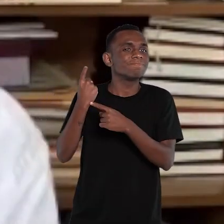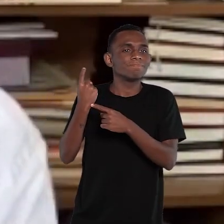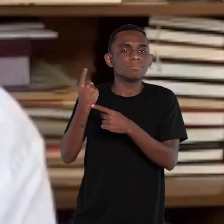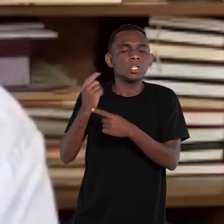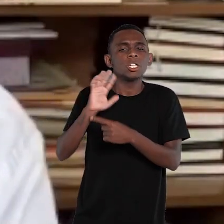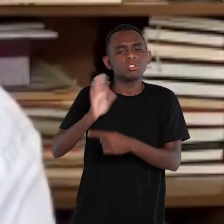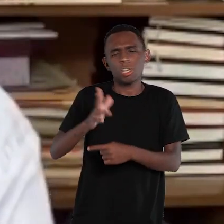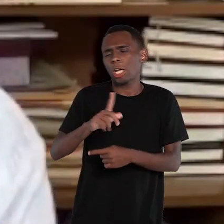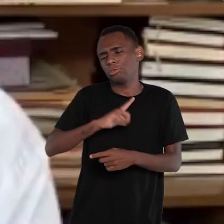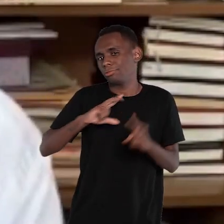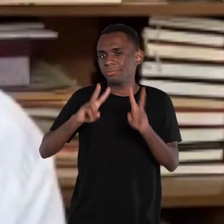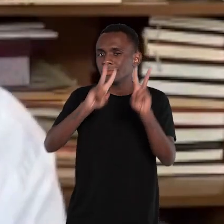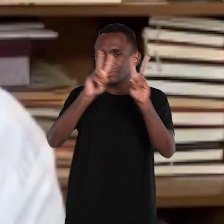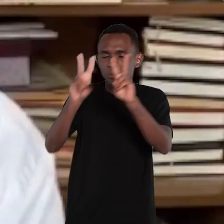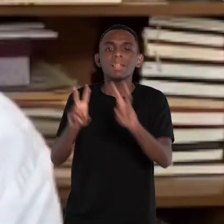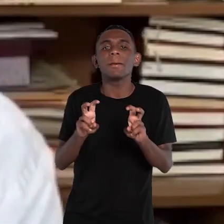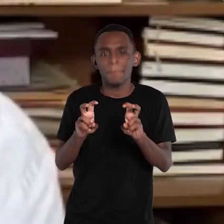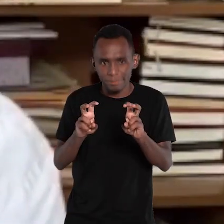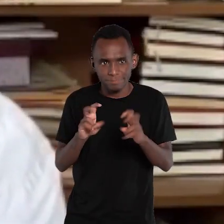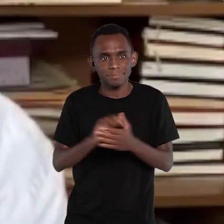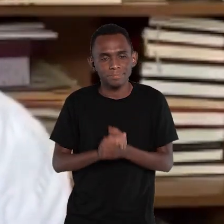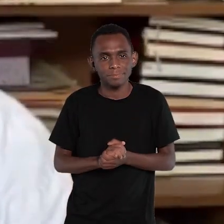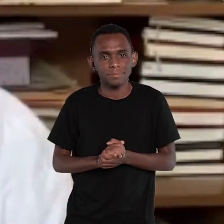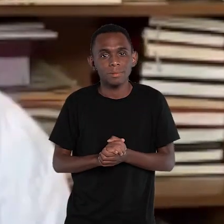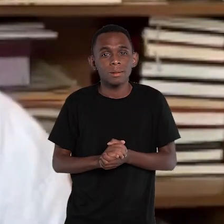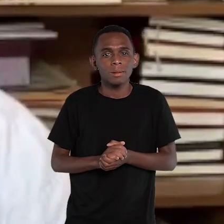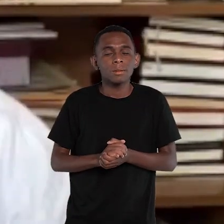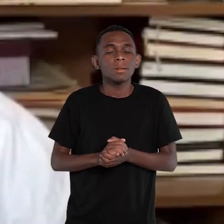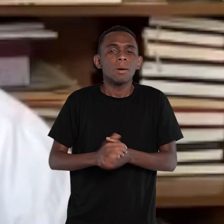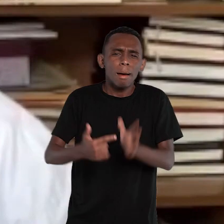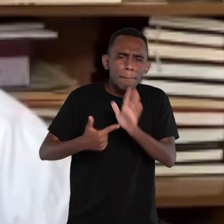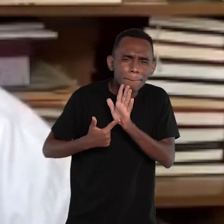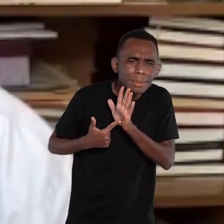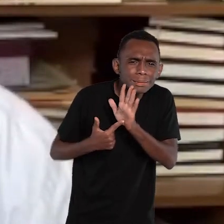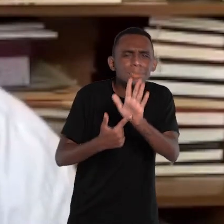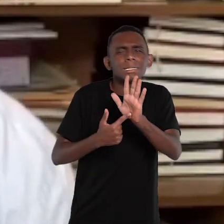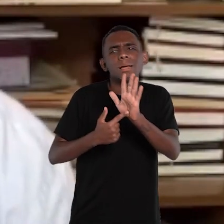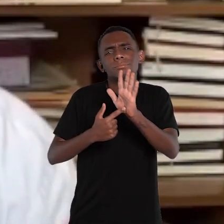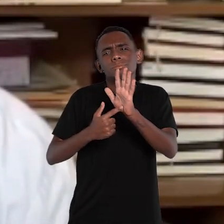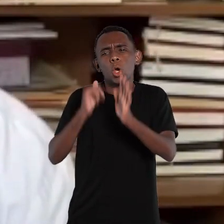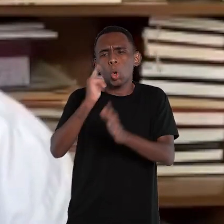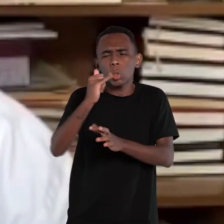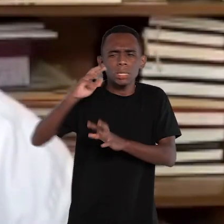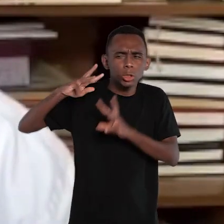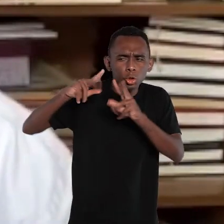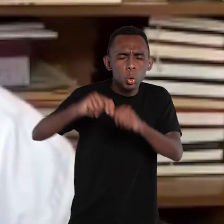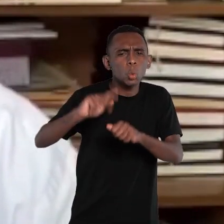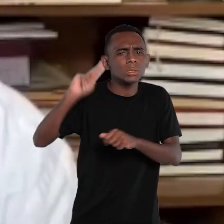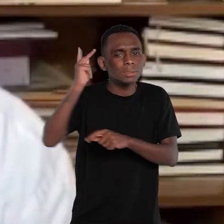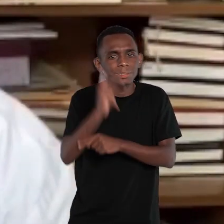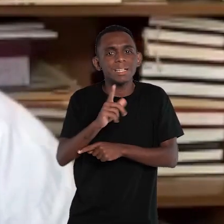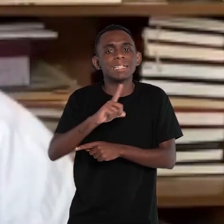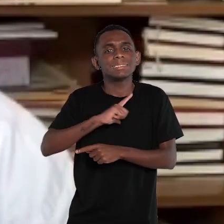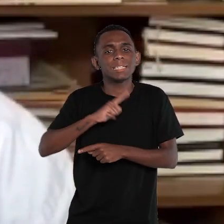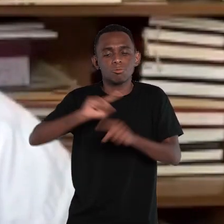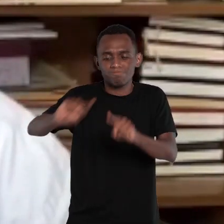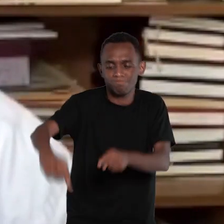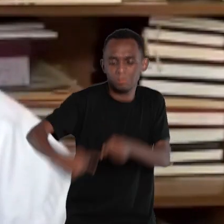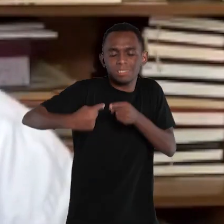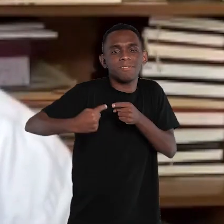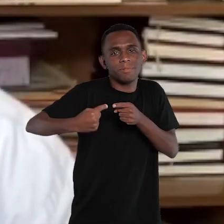vou fazer um livro chamado, eu já tinha o título, Faroestes, e aí contar histórias, todas as histórias têm um ponto em comum, que é o